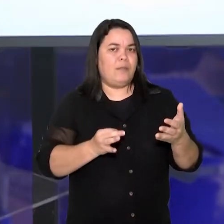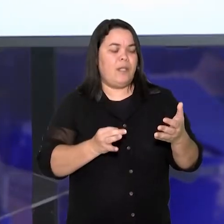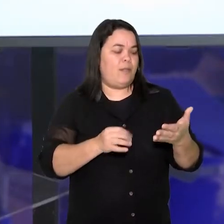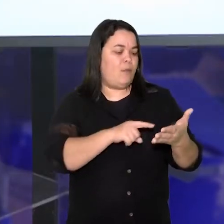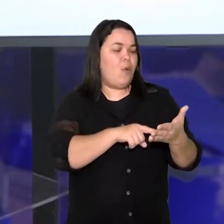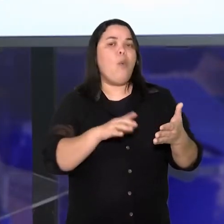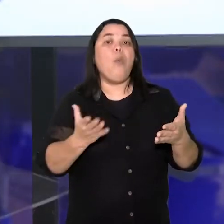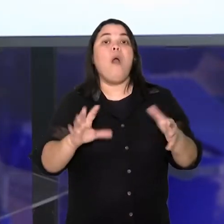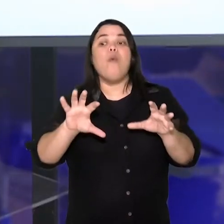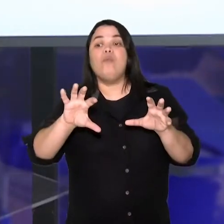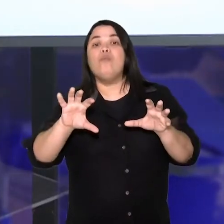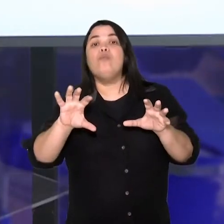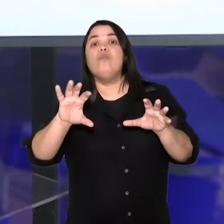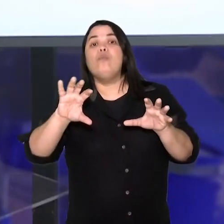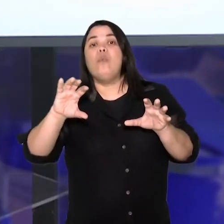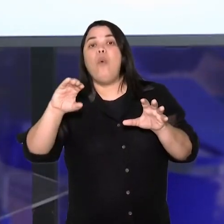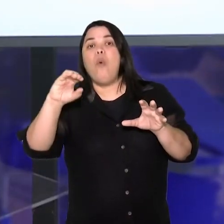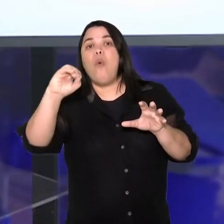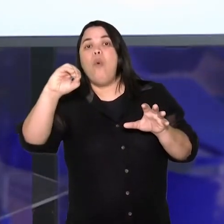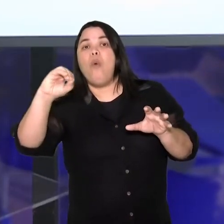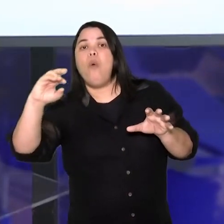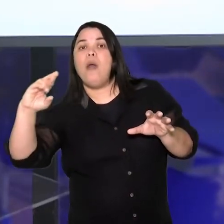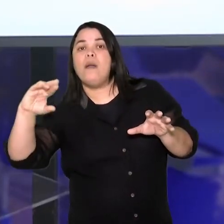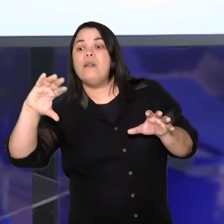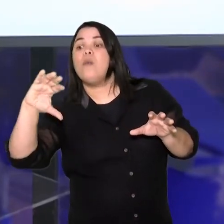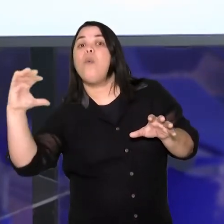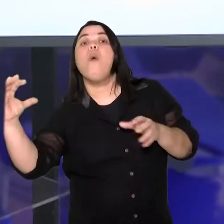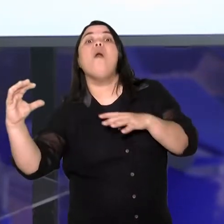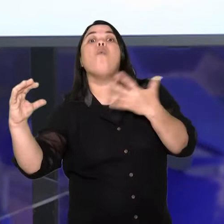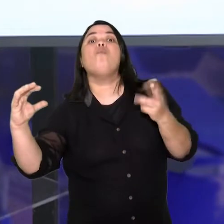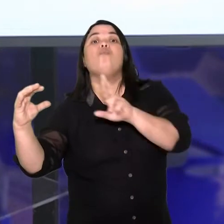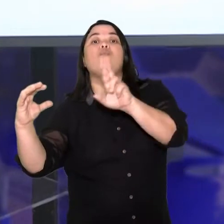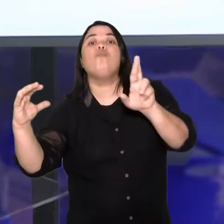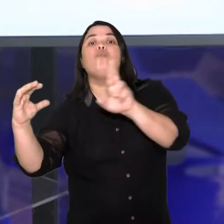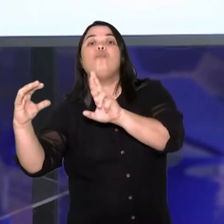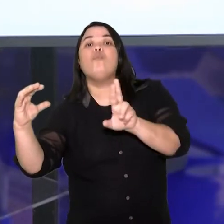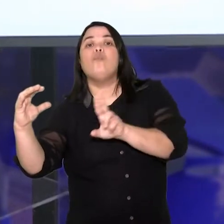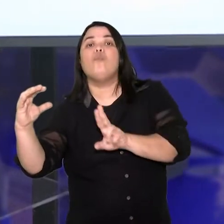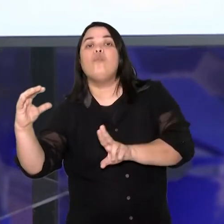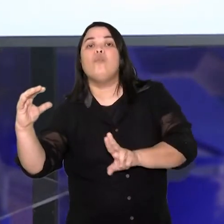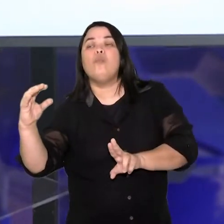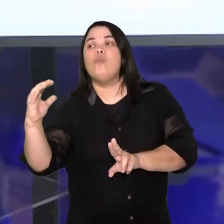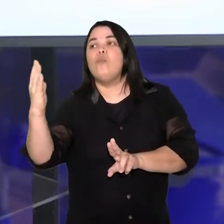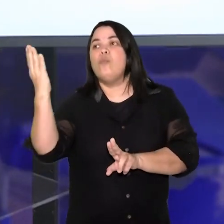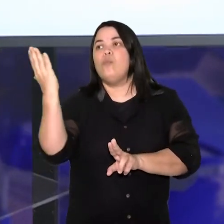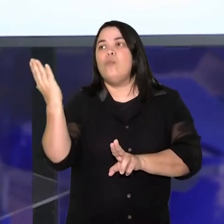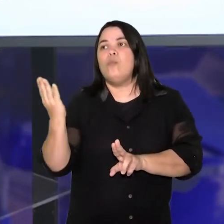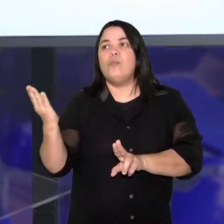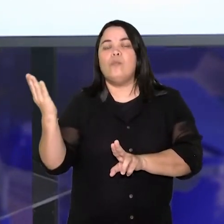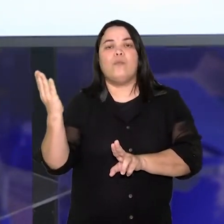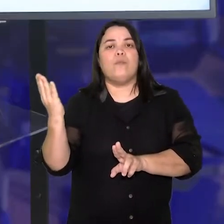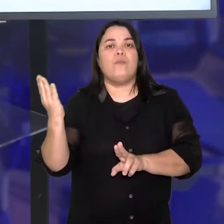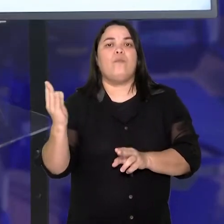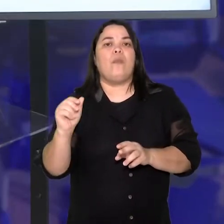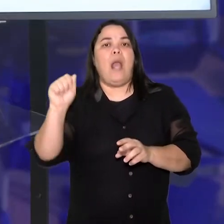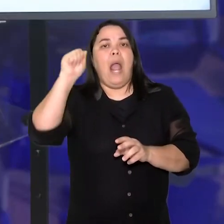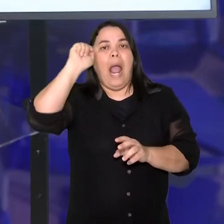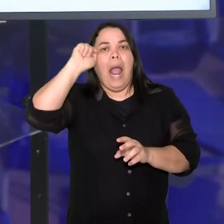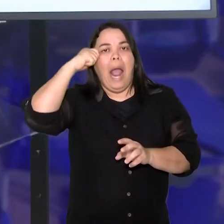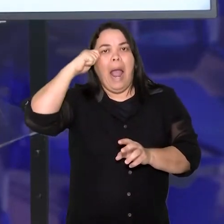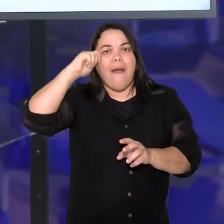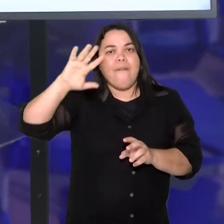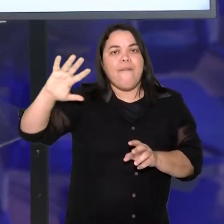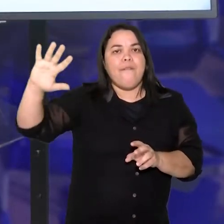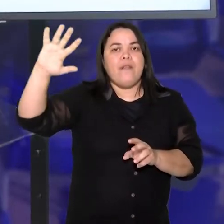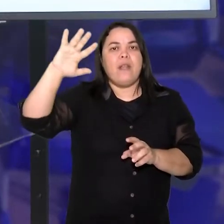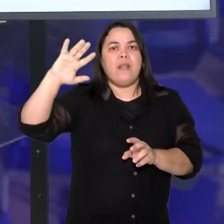oriental? A Oceania, né? Grande parte da África e da Europa e principalmente todo o